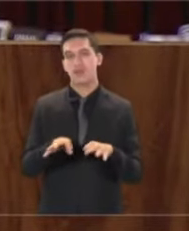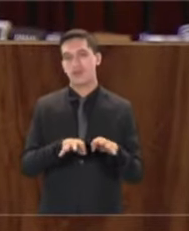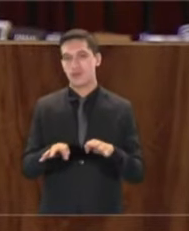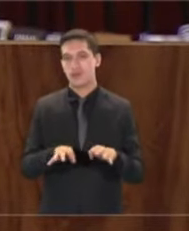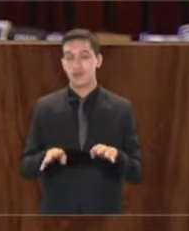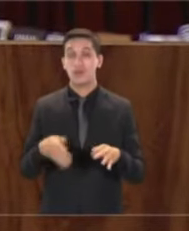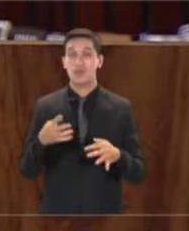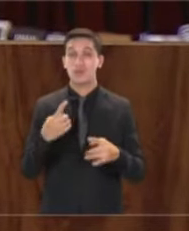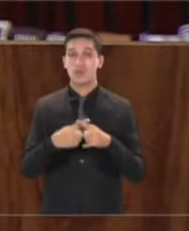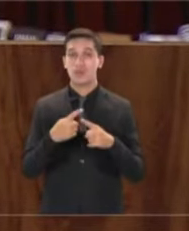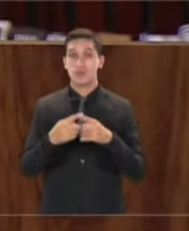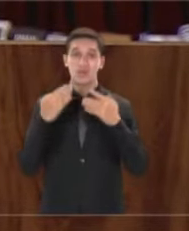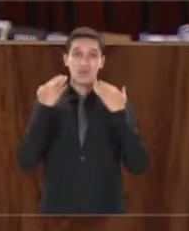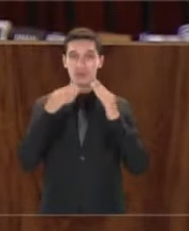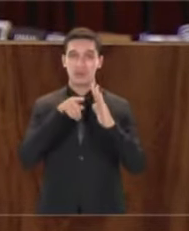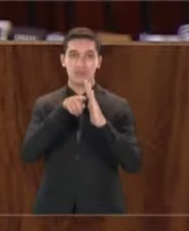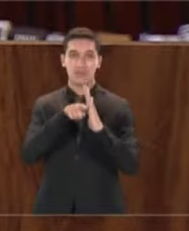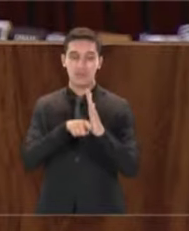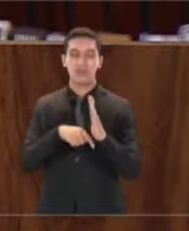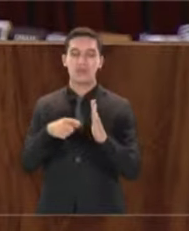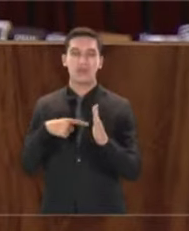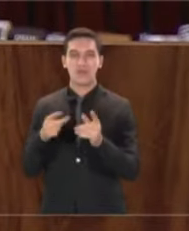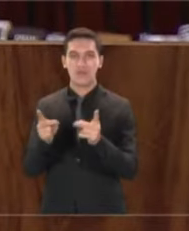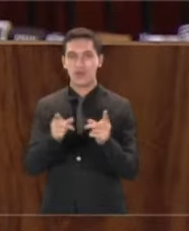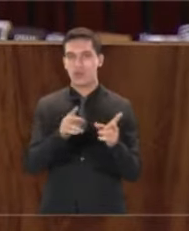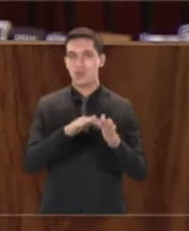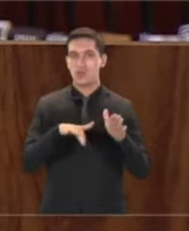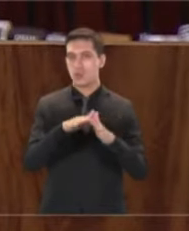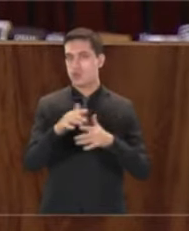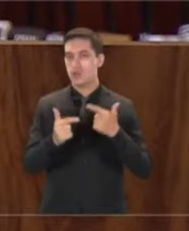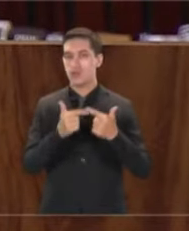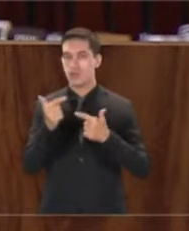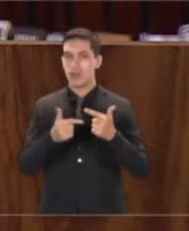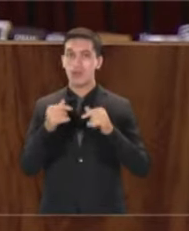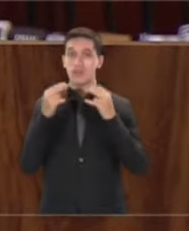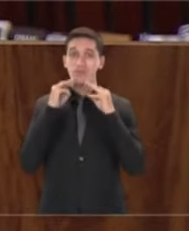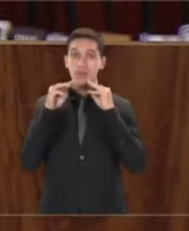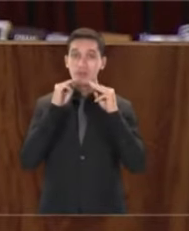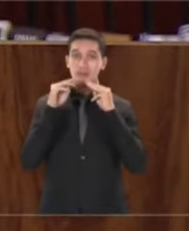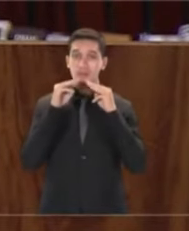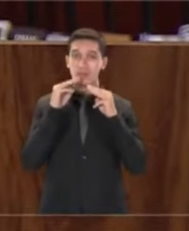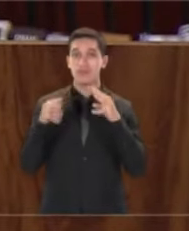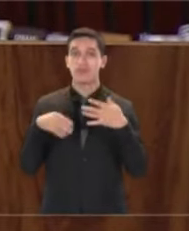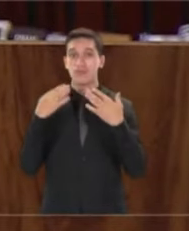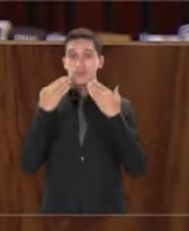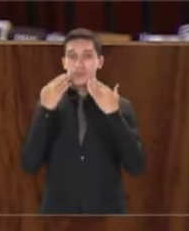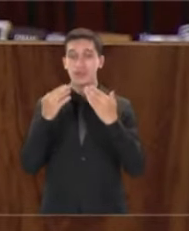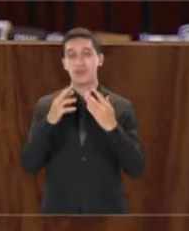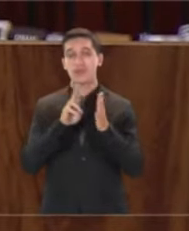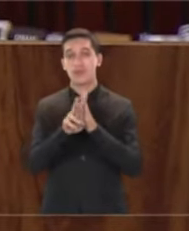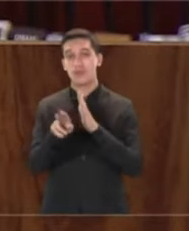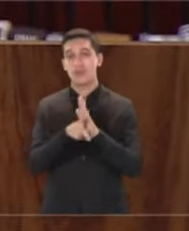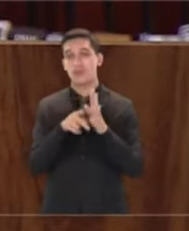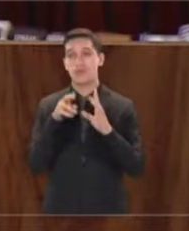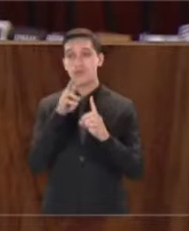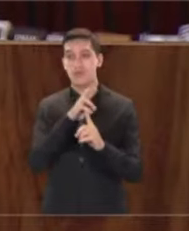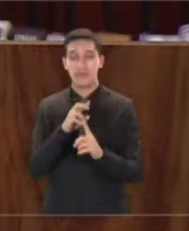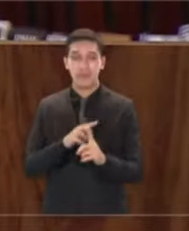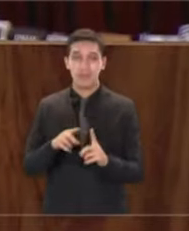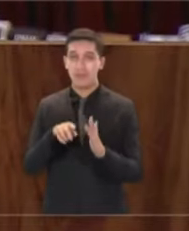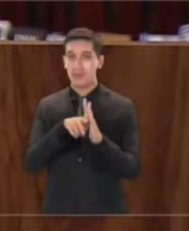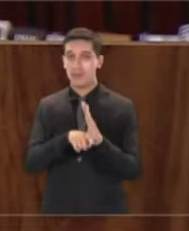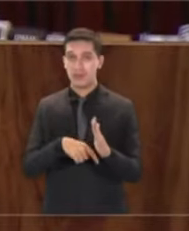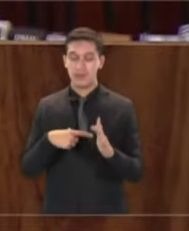que o provedor de pesquisa comercializa os seus serviços publicitários ao apresentar resultados de busca que fomentam